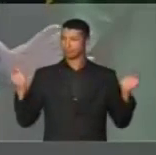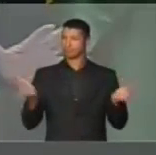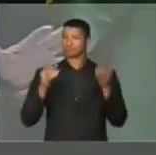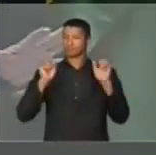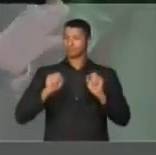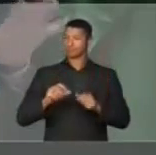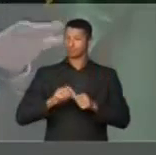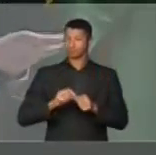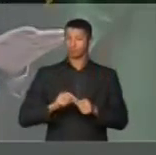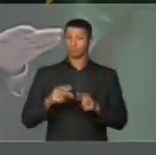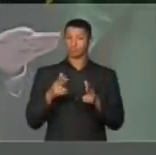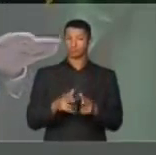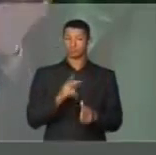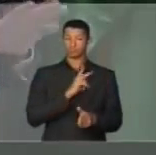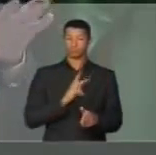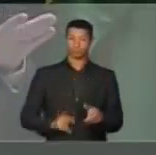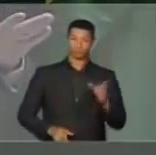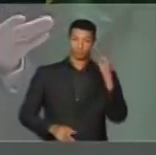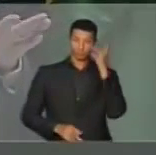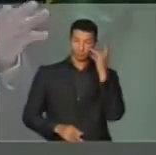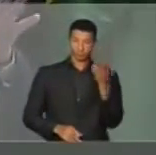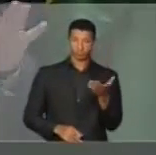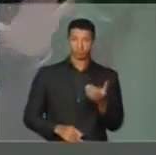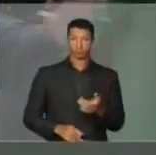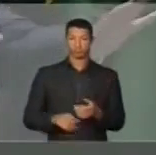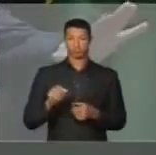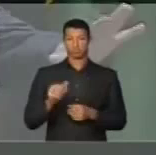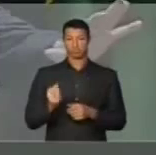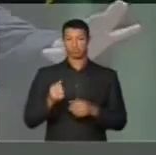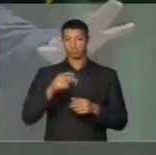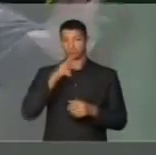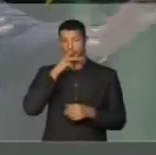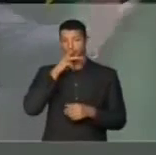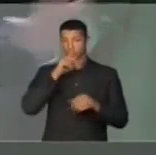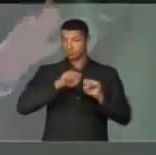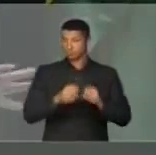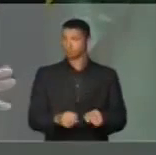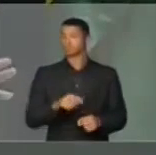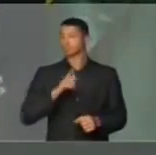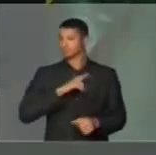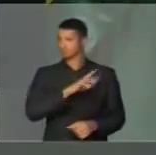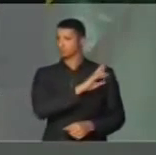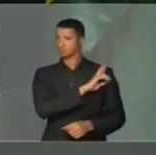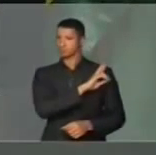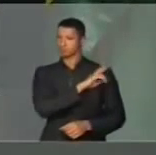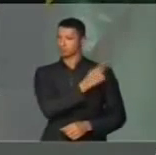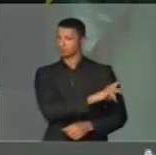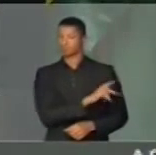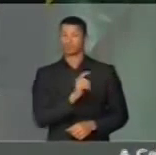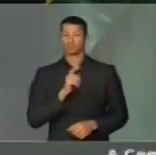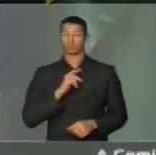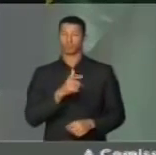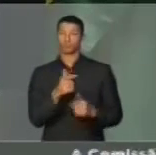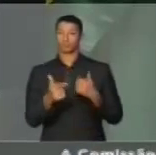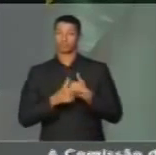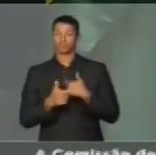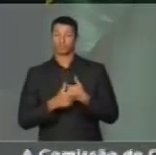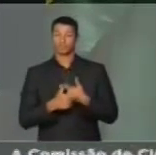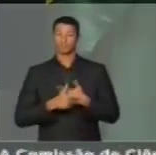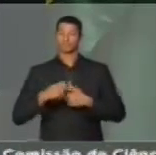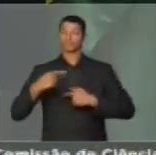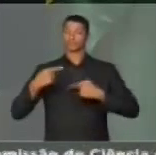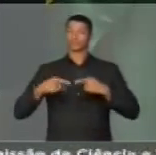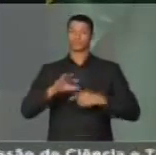ser apurada. Como diz a presidente Dilma, mal feito. Quem for podre é que se quebre. Vai ter que ter responsabilidade. E o papel da